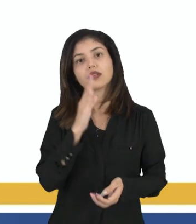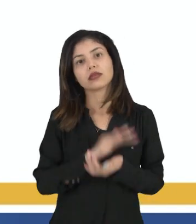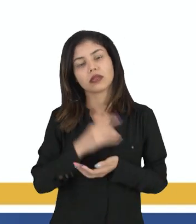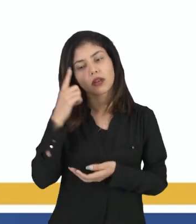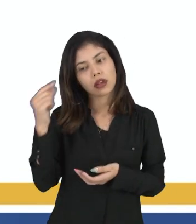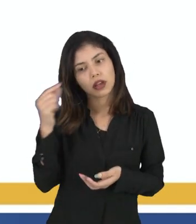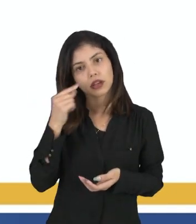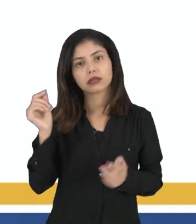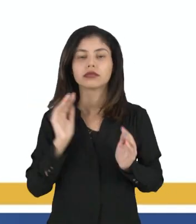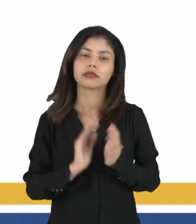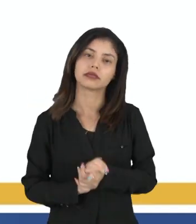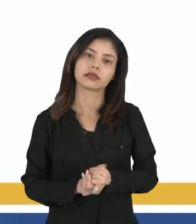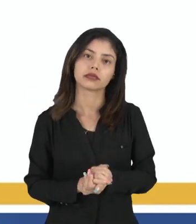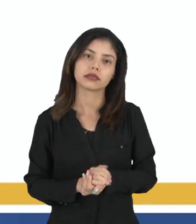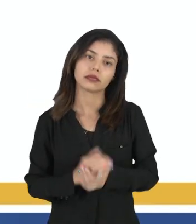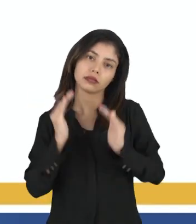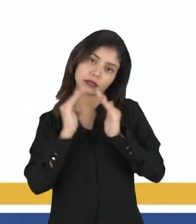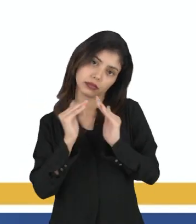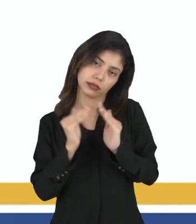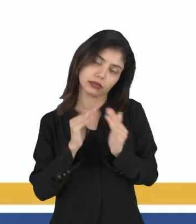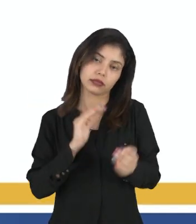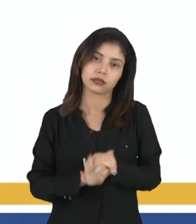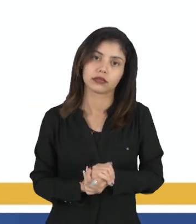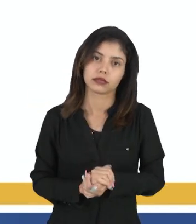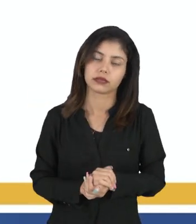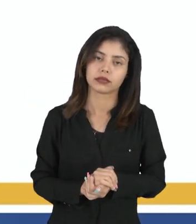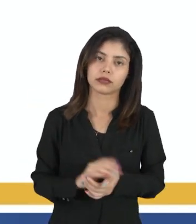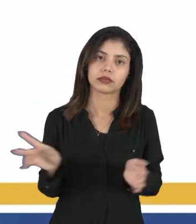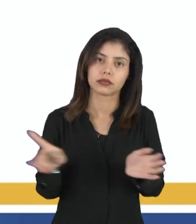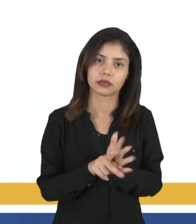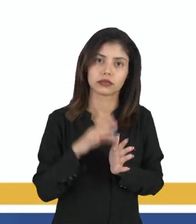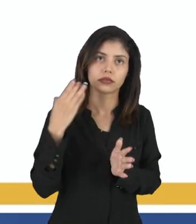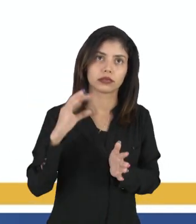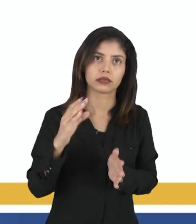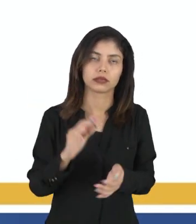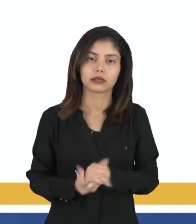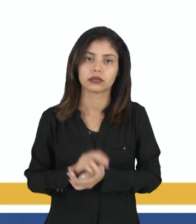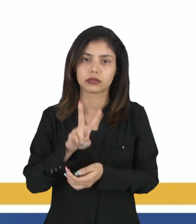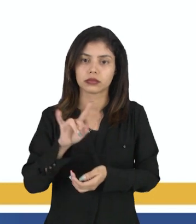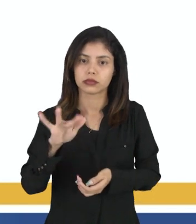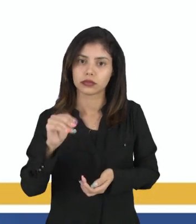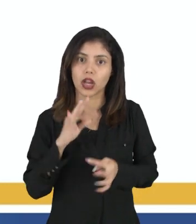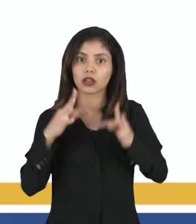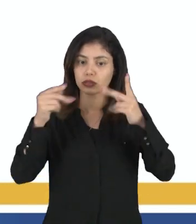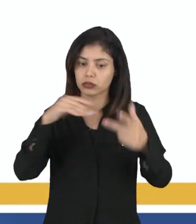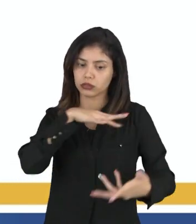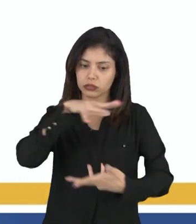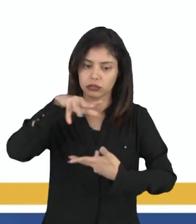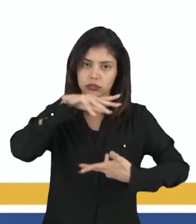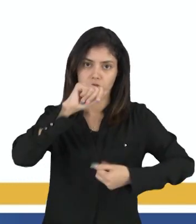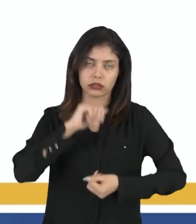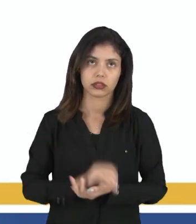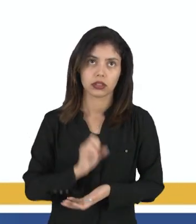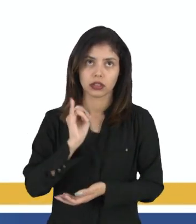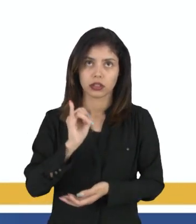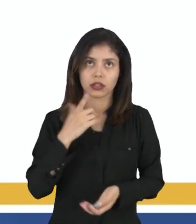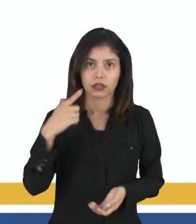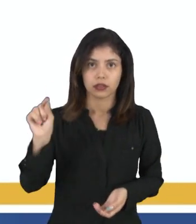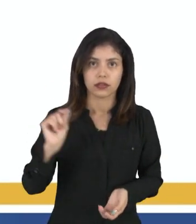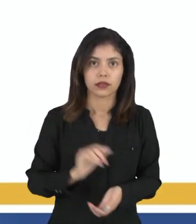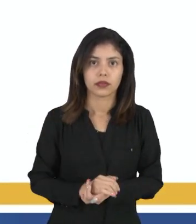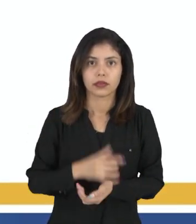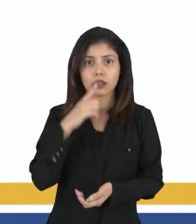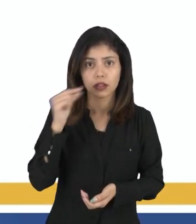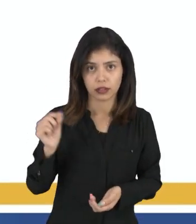porque Felis domesticus é o nome científico do gato. Ele é válido em todo o globo. Agora, se eu chegar lá na China e